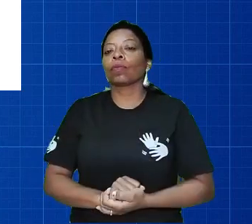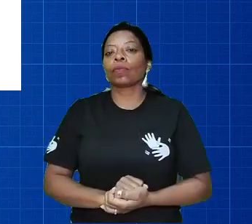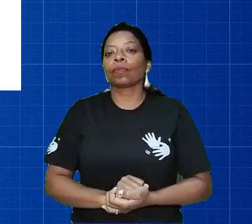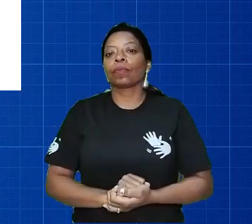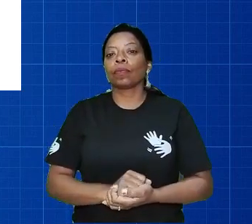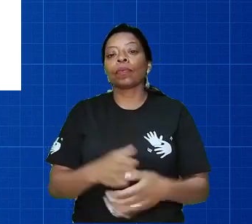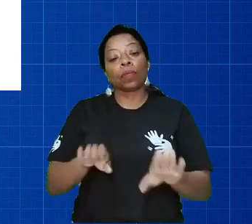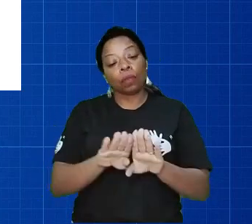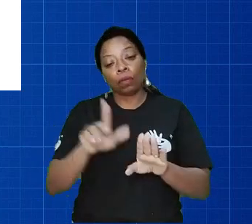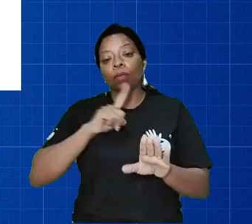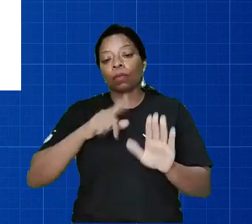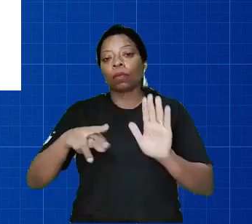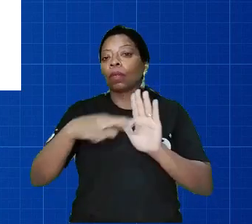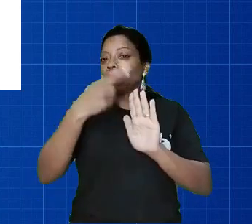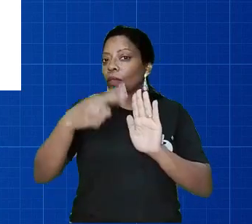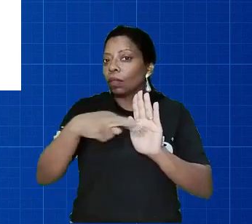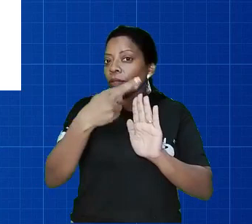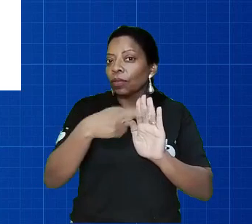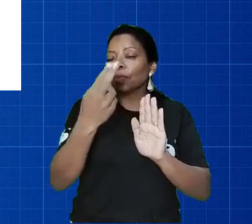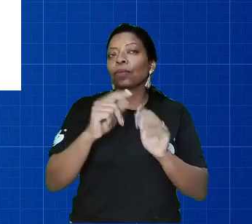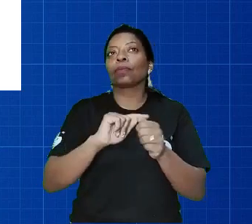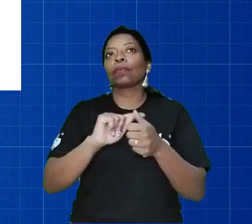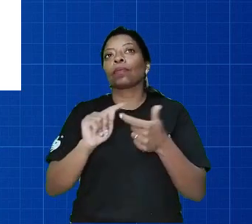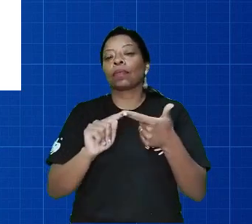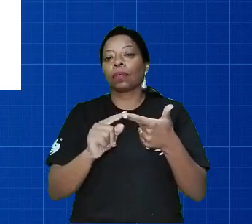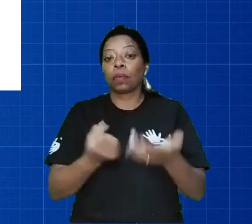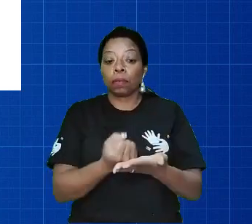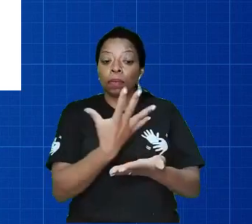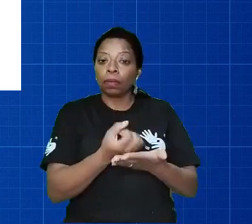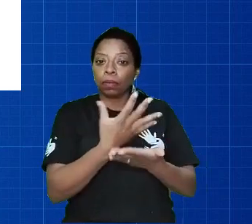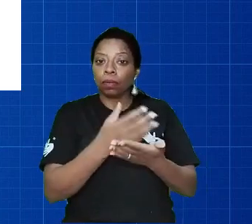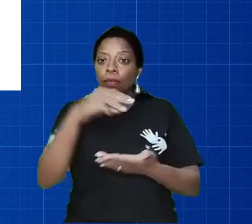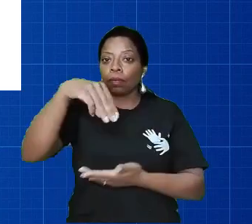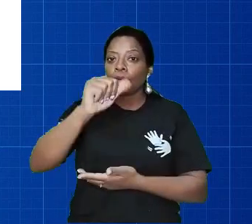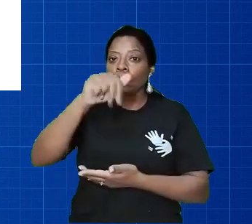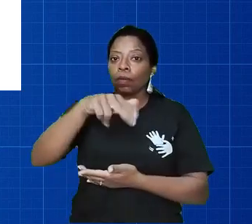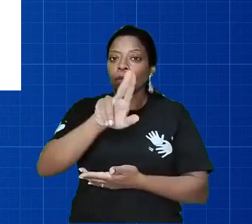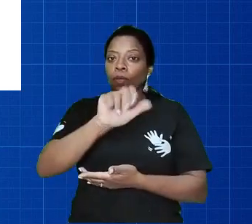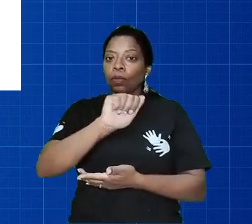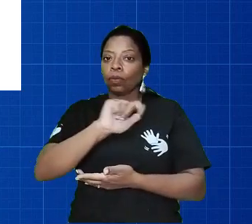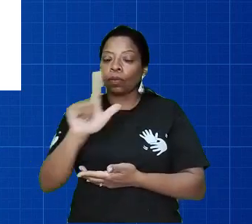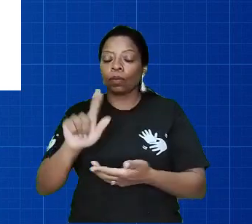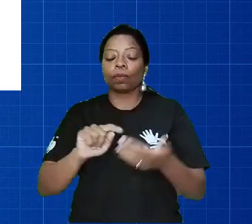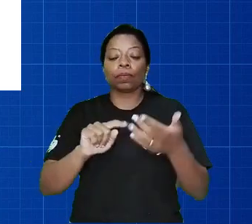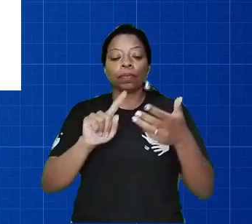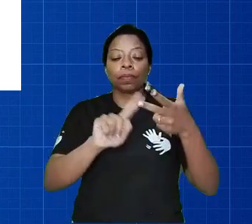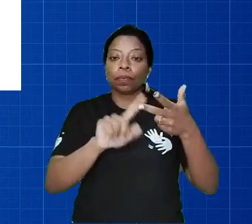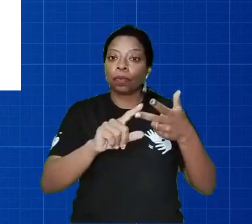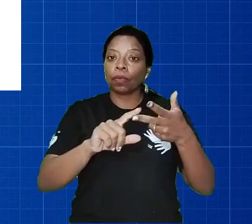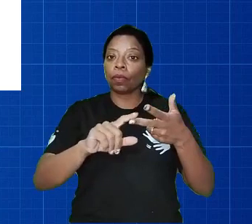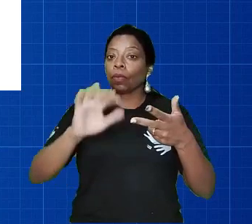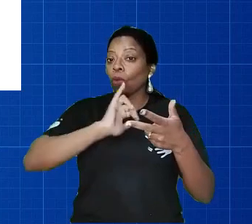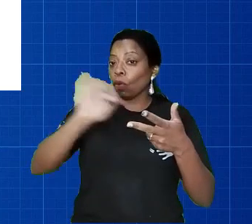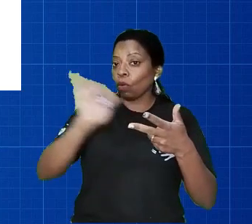lá resoluções, manuais, comunicados e também o relatório de liberação de recursos, que